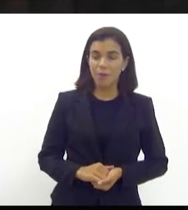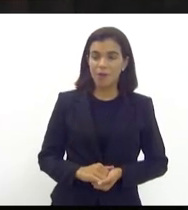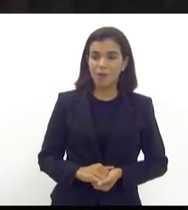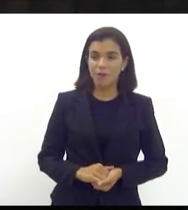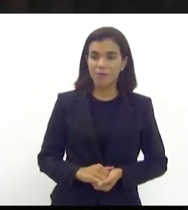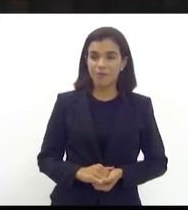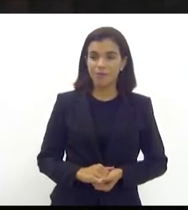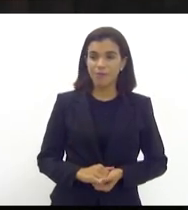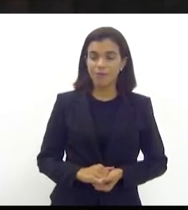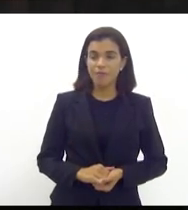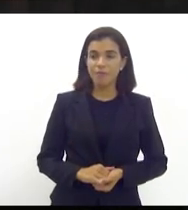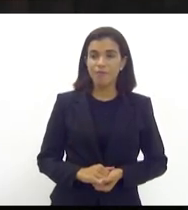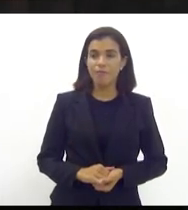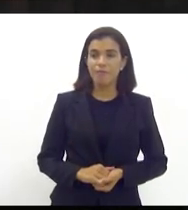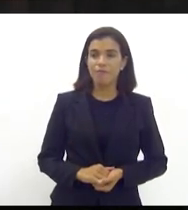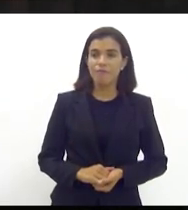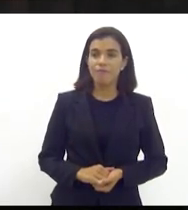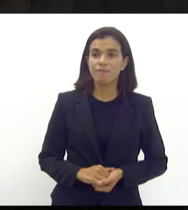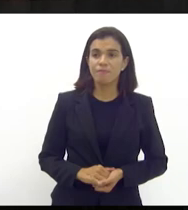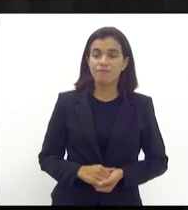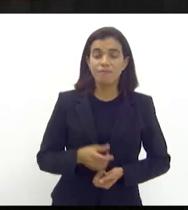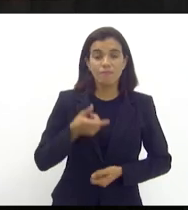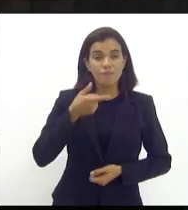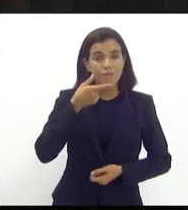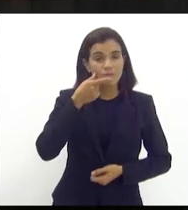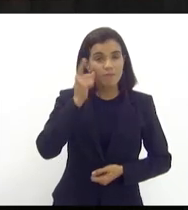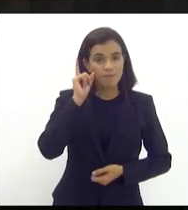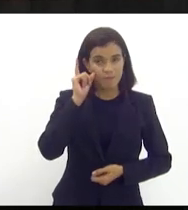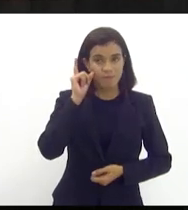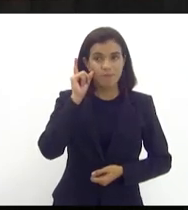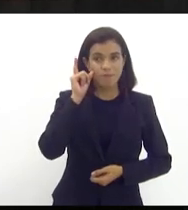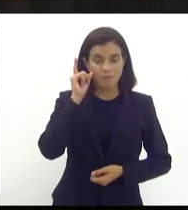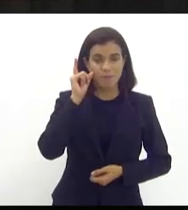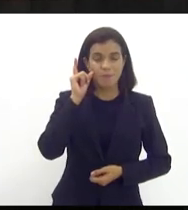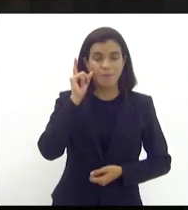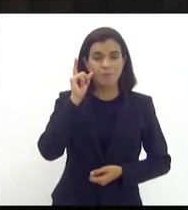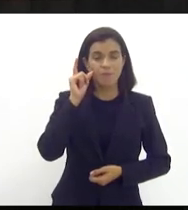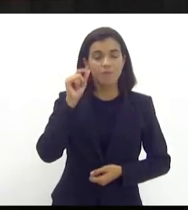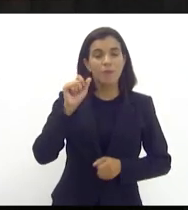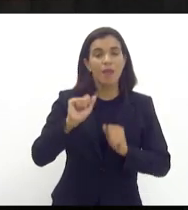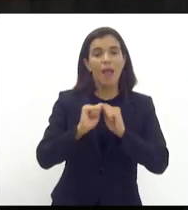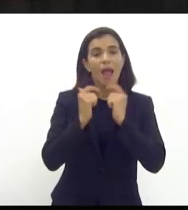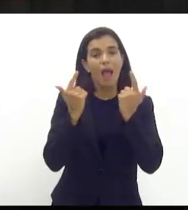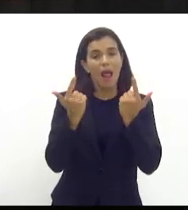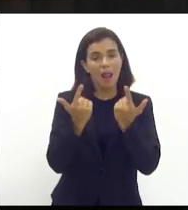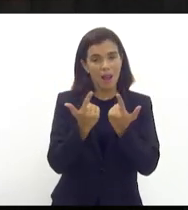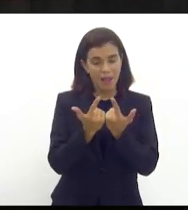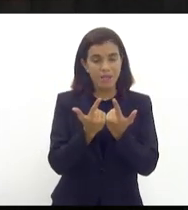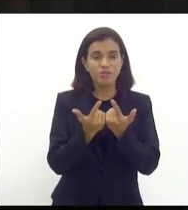Mas, deputado Chico Machado, ontem essa casa aprovou